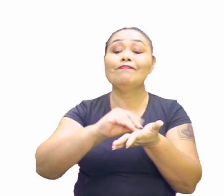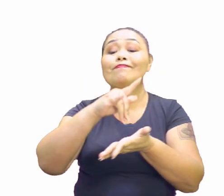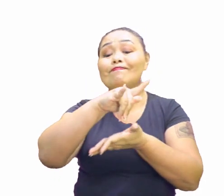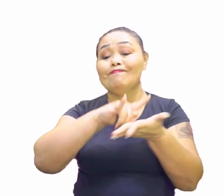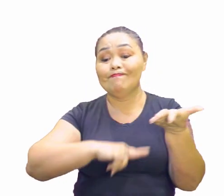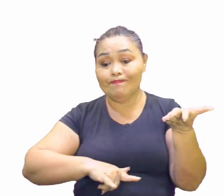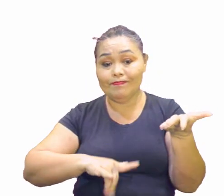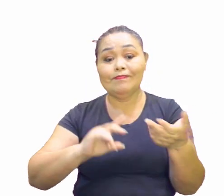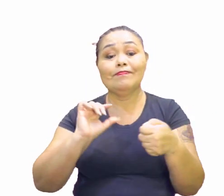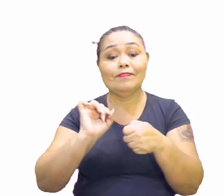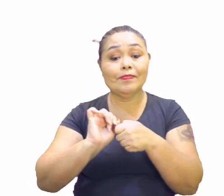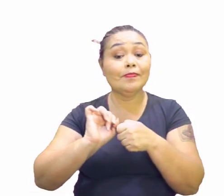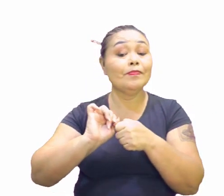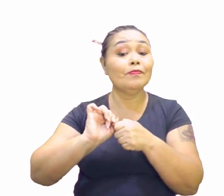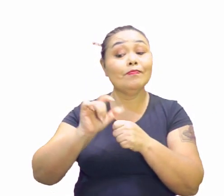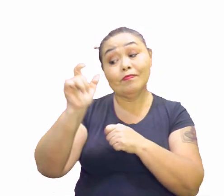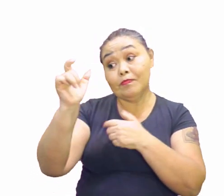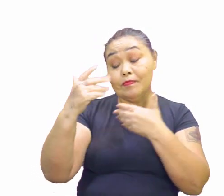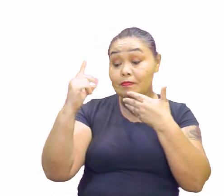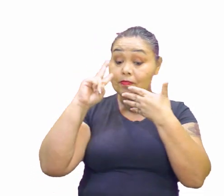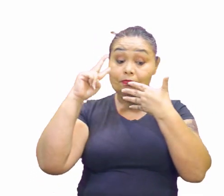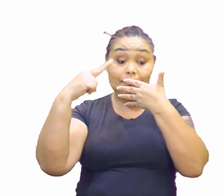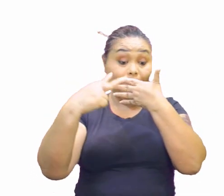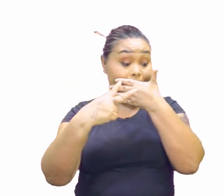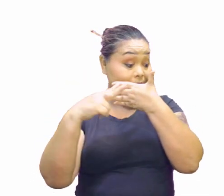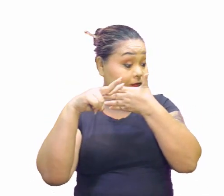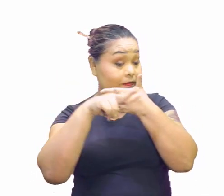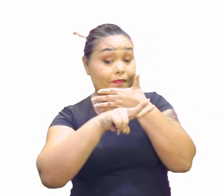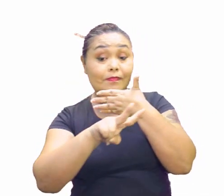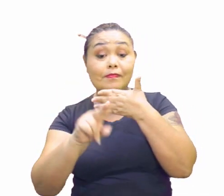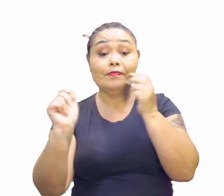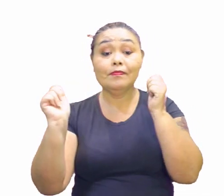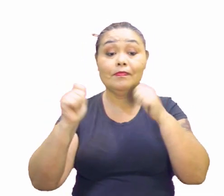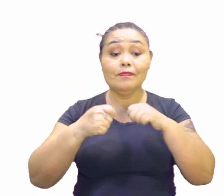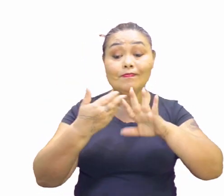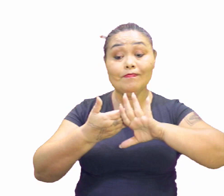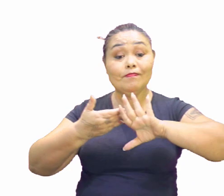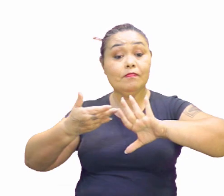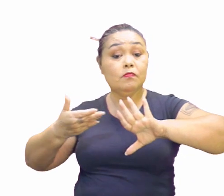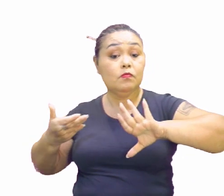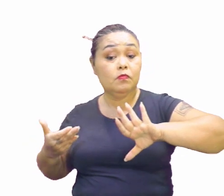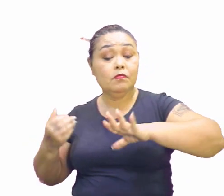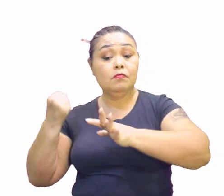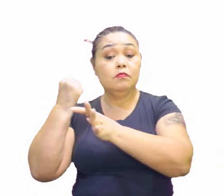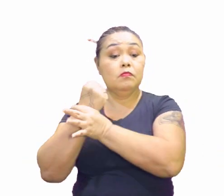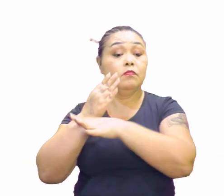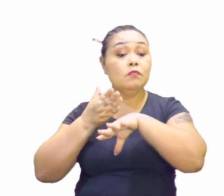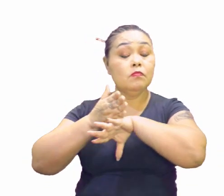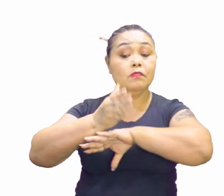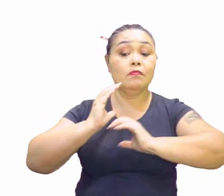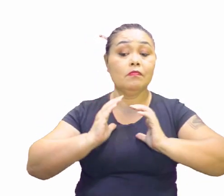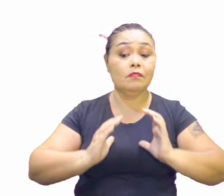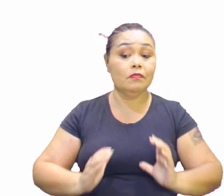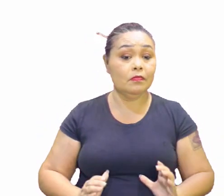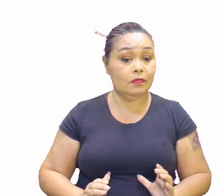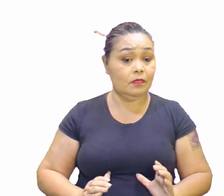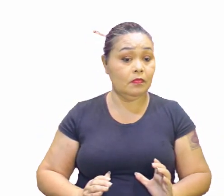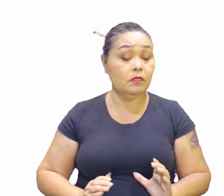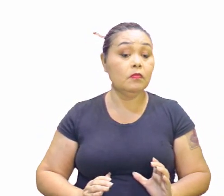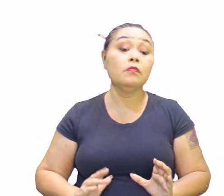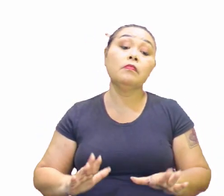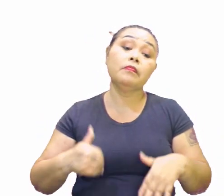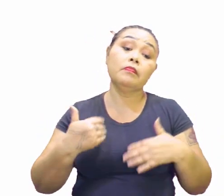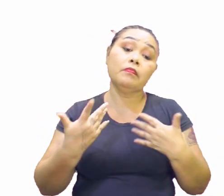registros civis, o que os torna invisíveis e passíveis de exclusão da garantia de acesso à